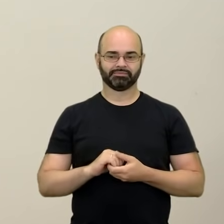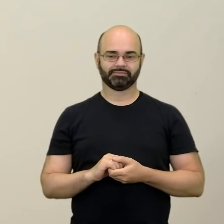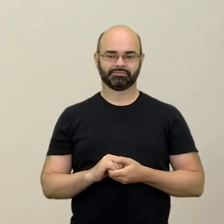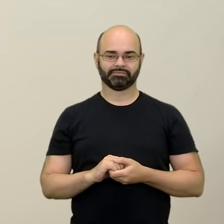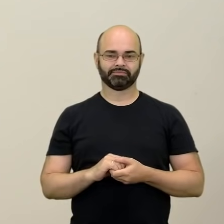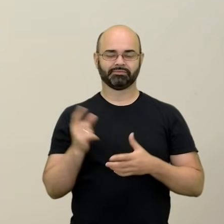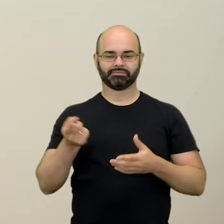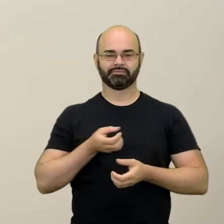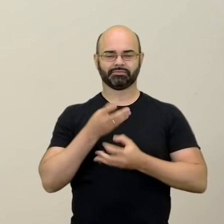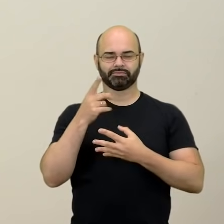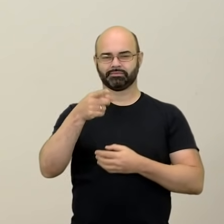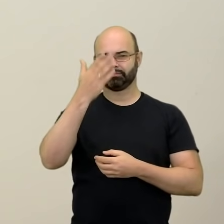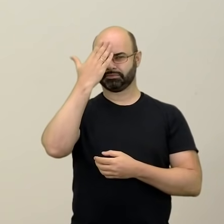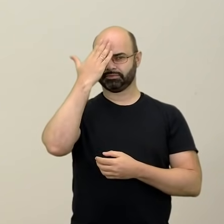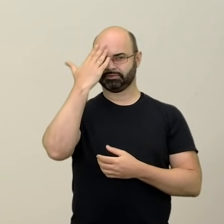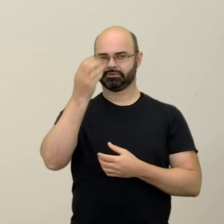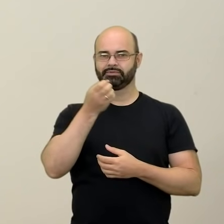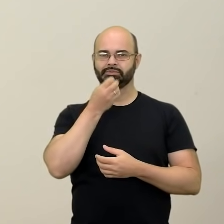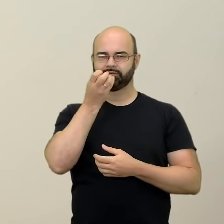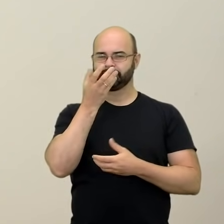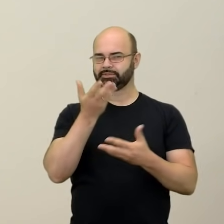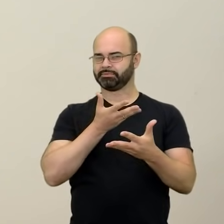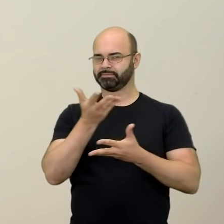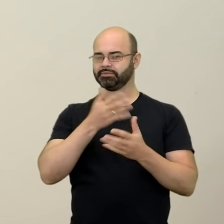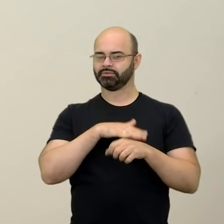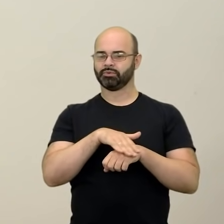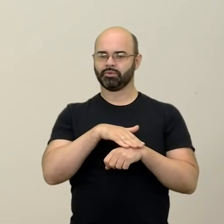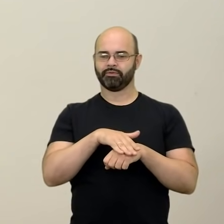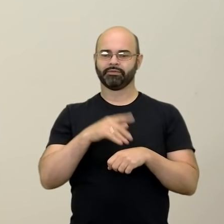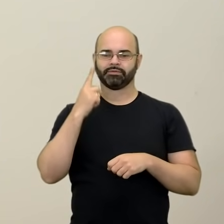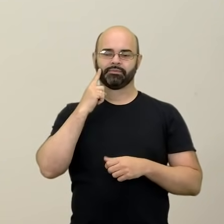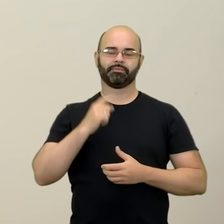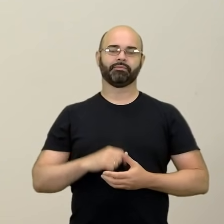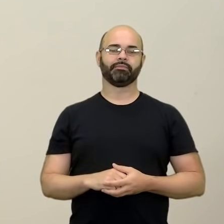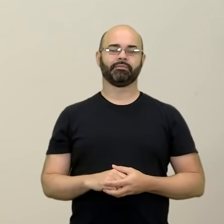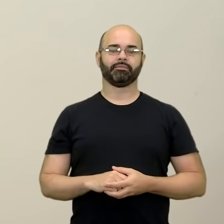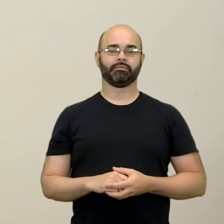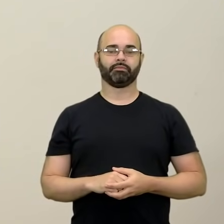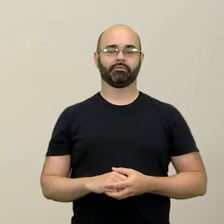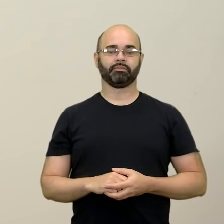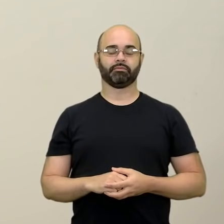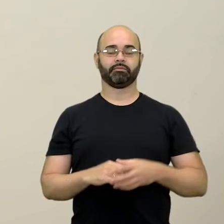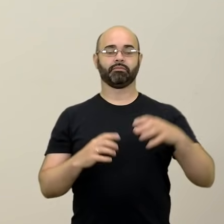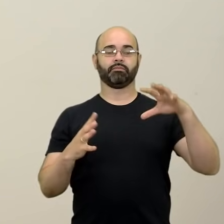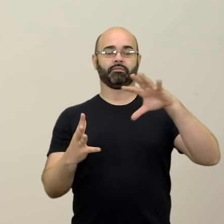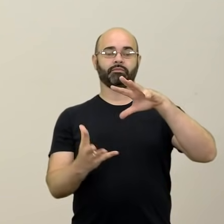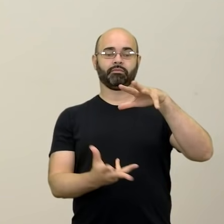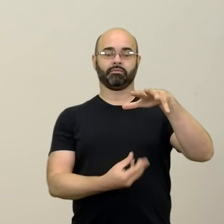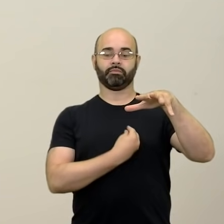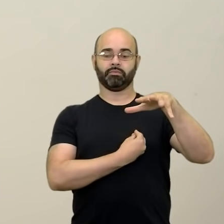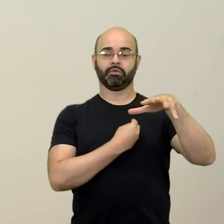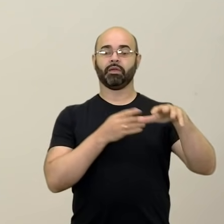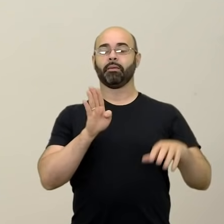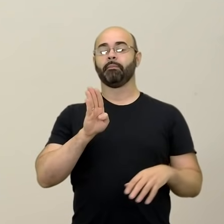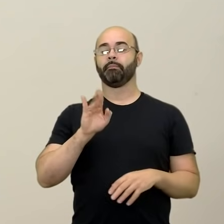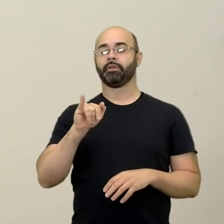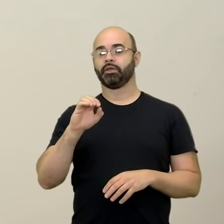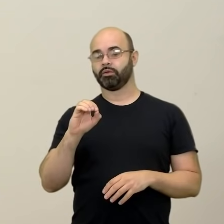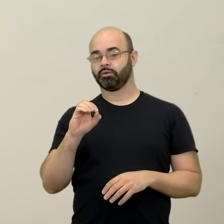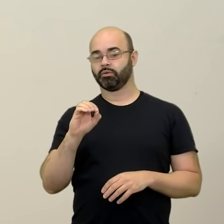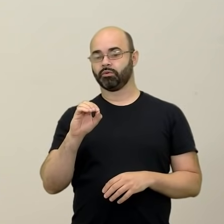formativa né para a gente aprender com as questões só toda vida que existe um planeta terra seria Bio